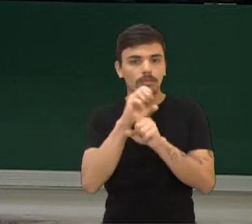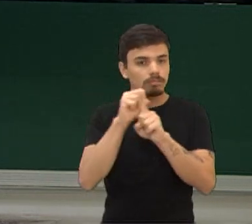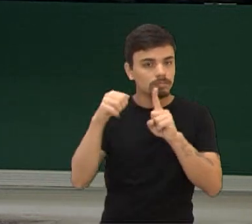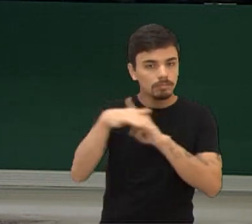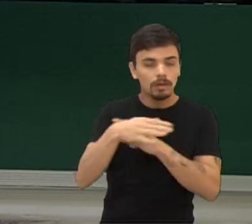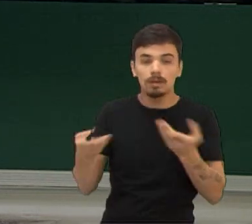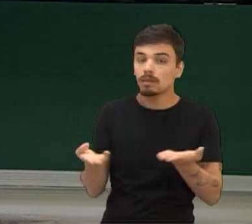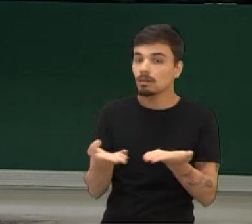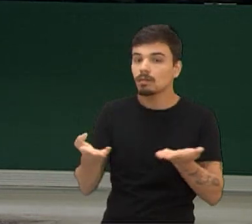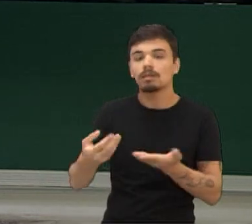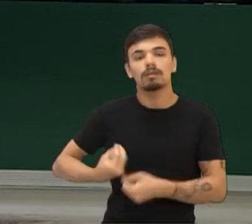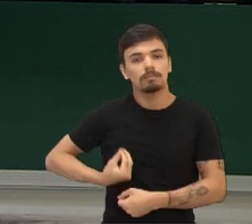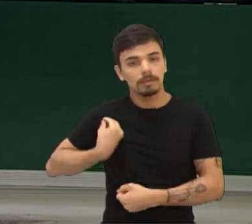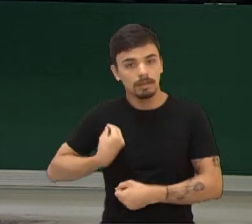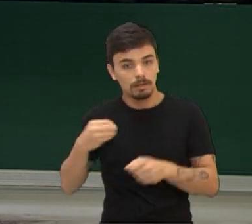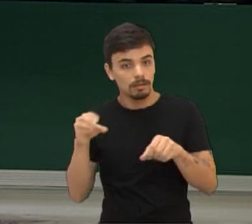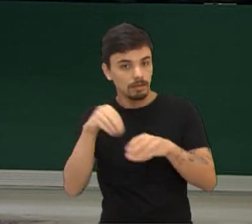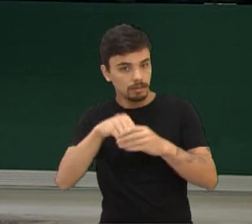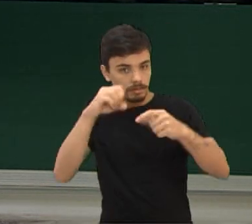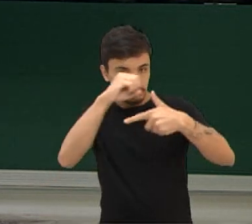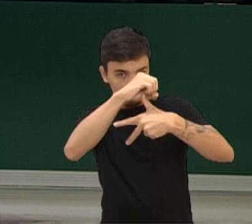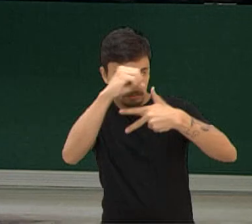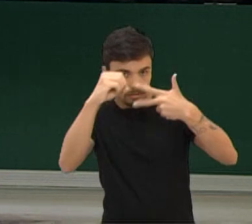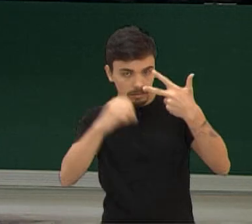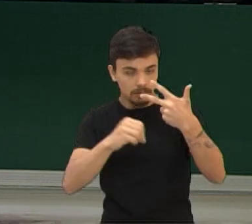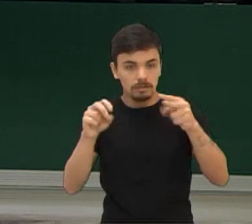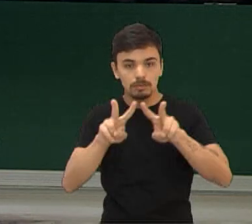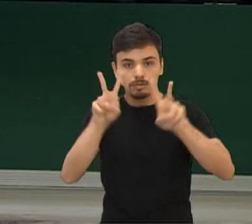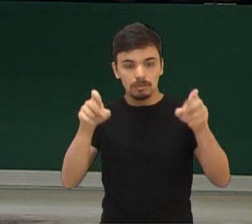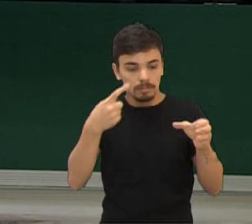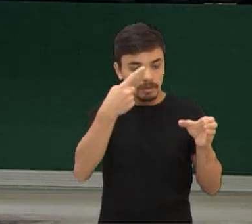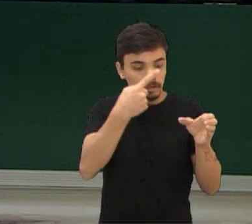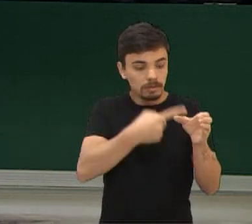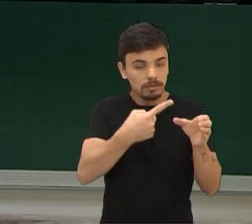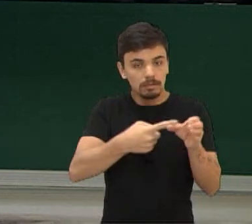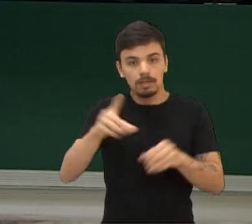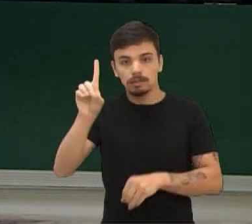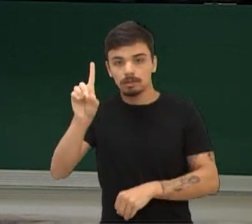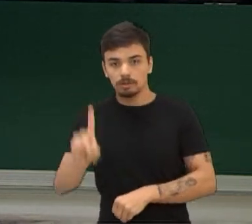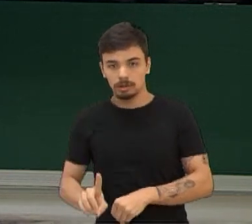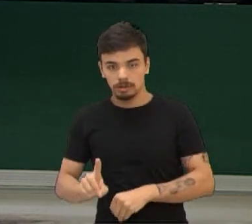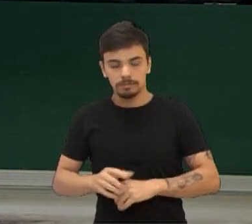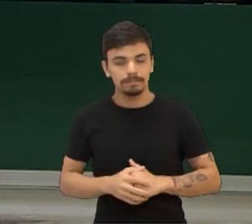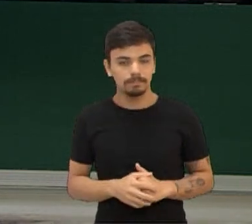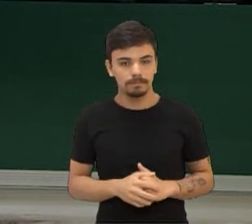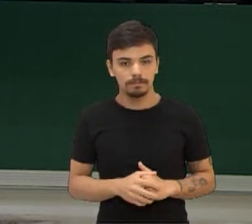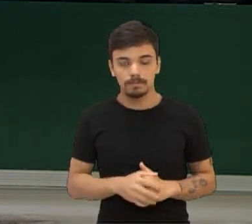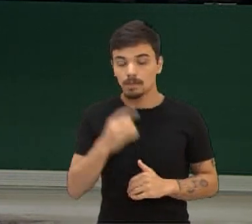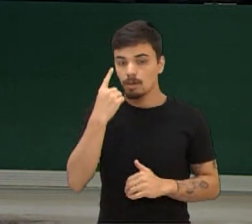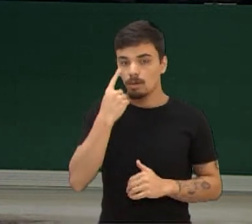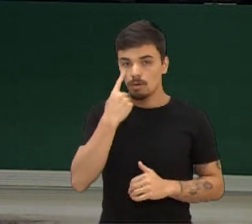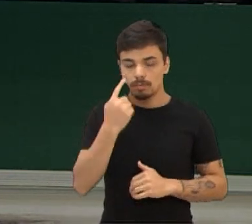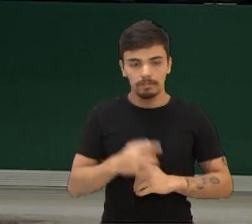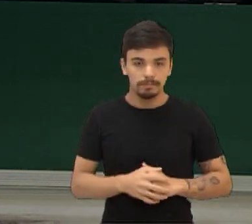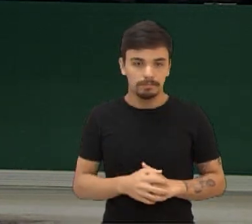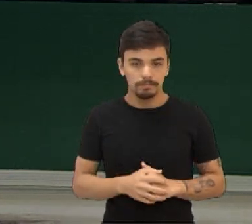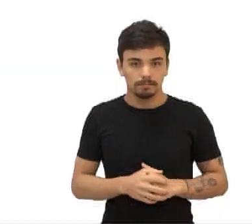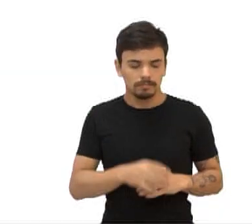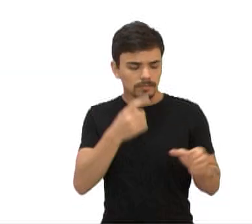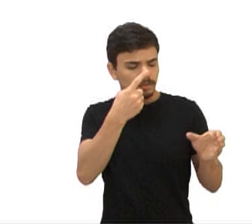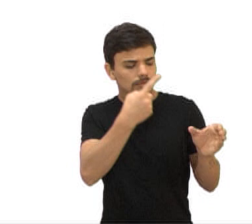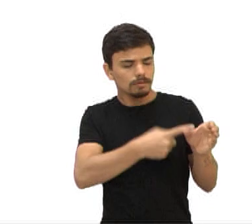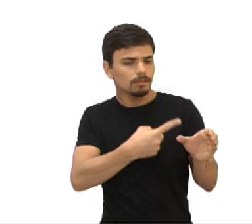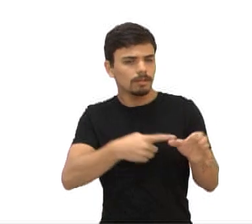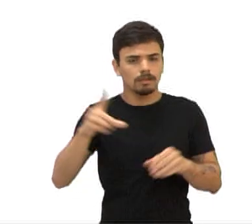muito presente também dentro do Enem, que é a discussão sobre cidadania e direitos. Então vejam, pessoal, vamos lá.